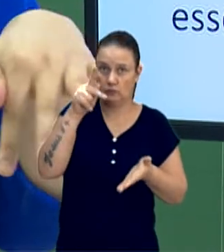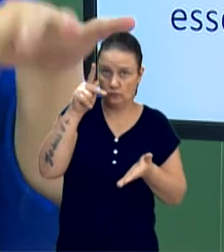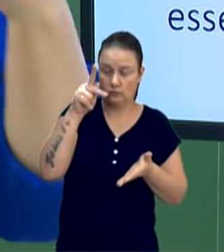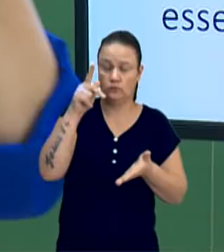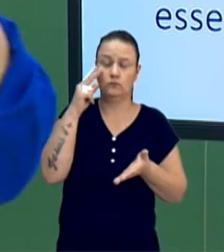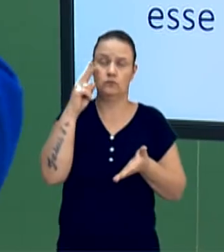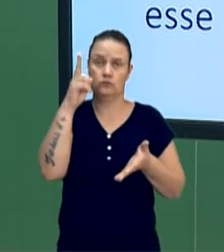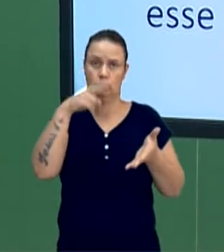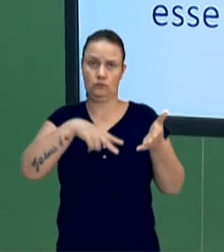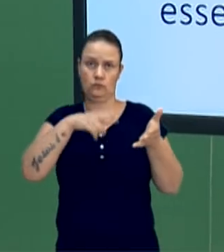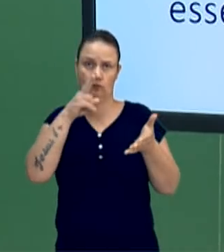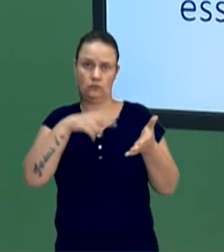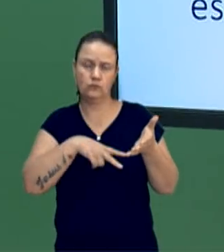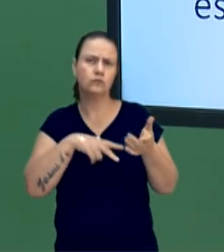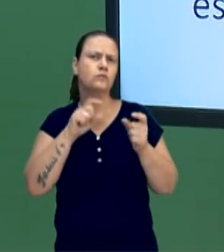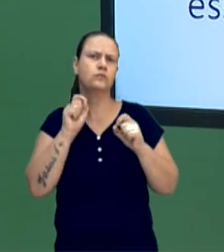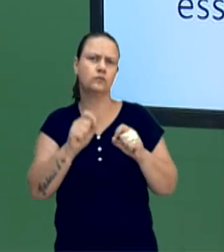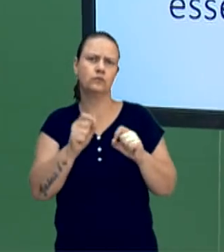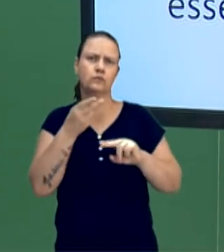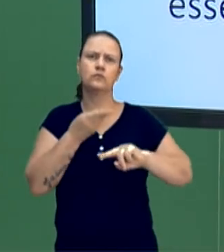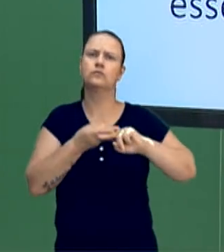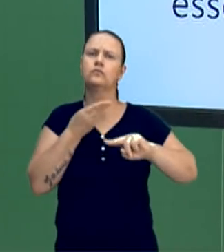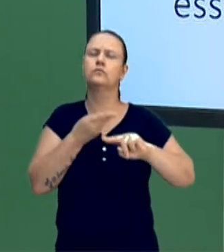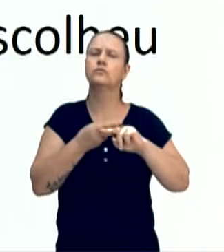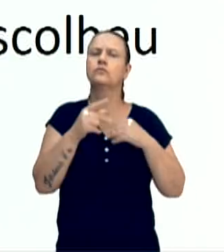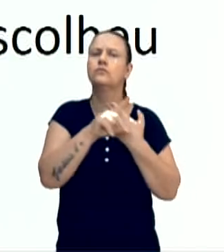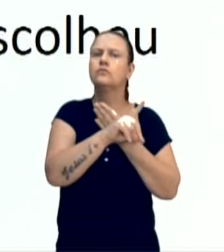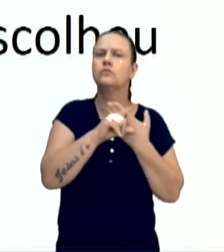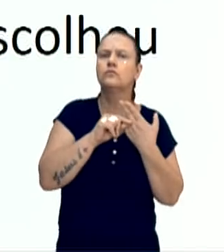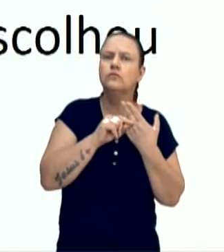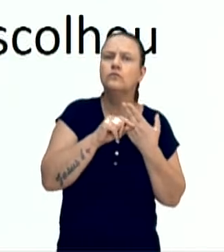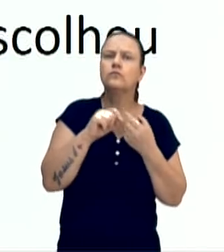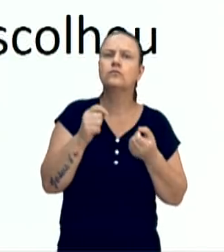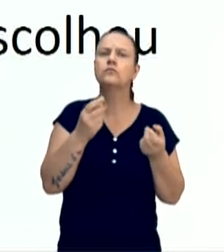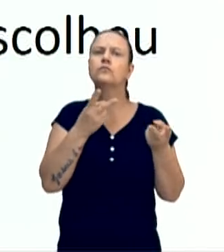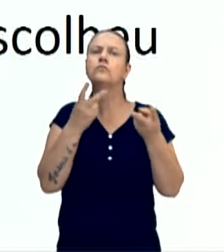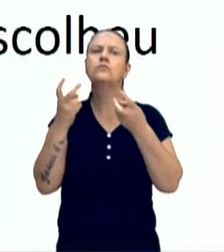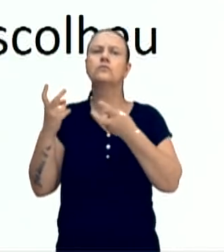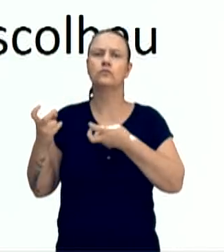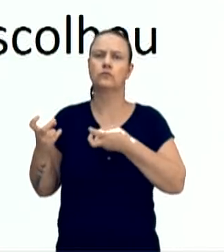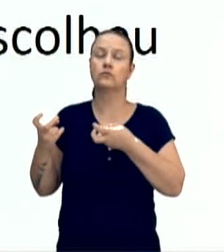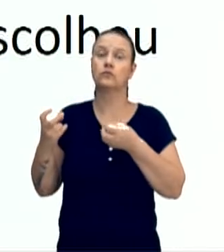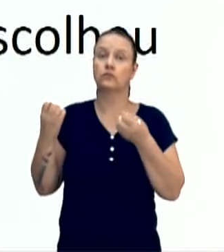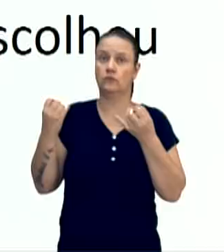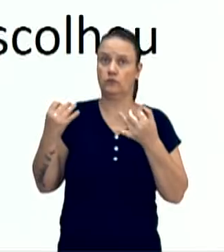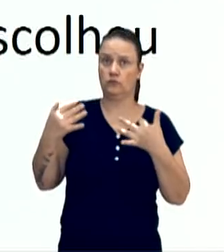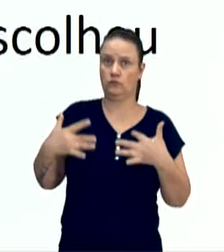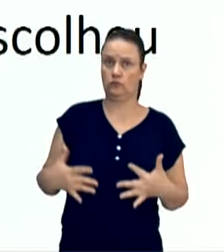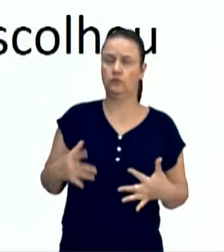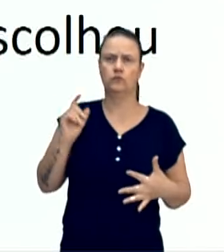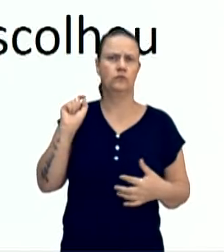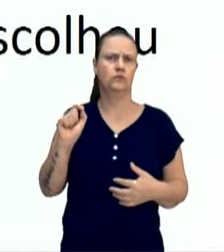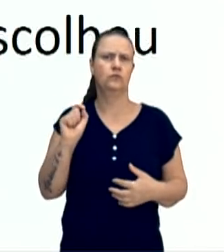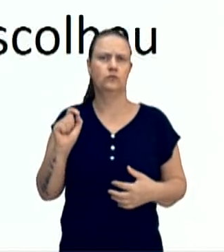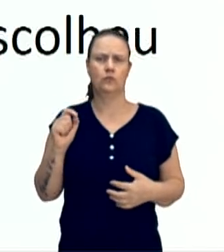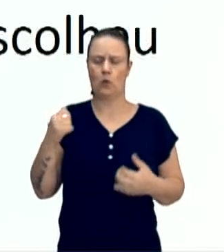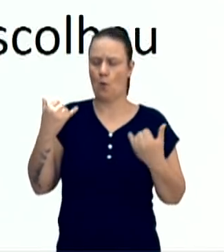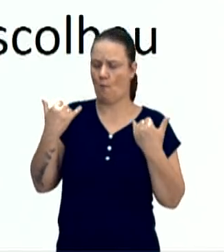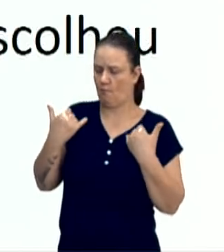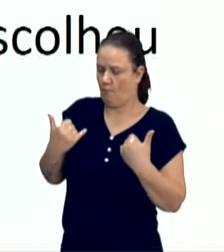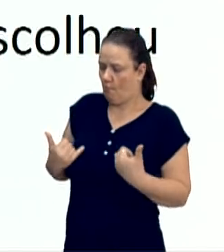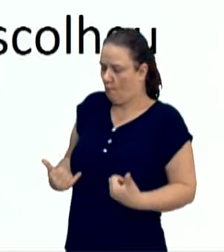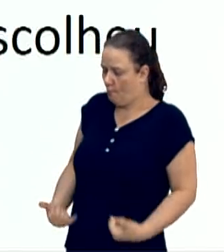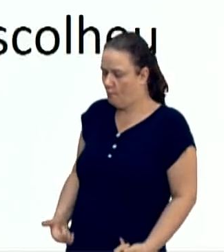lemos, observe esse uso aqui que a autora faz também. Olhe lá. Ela vai dizer assim. Um é magrelo, o